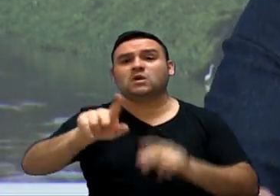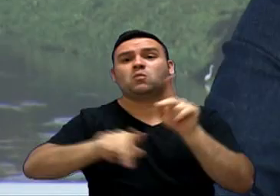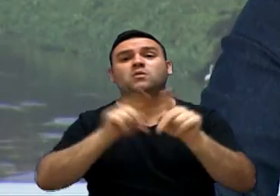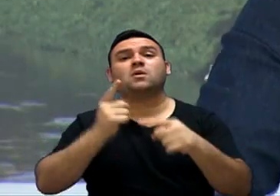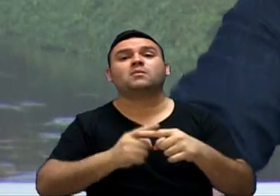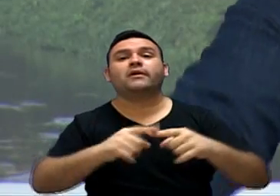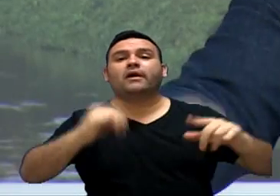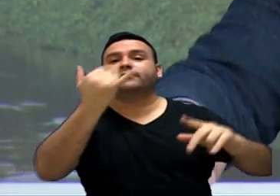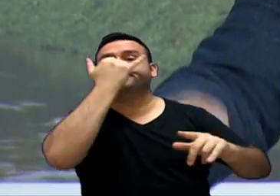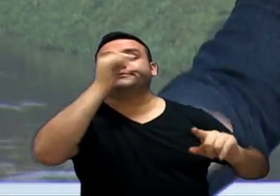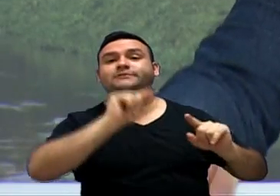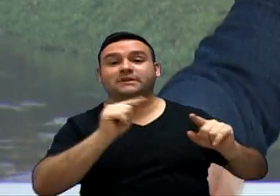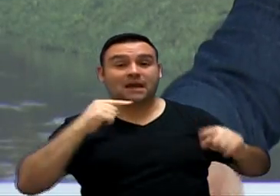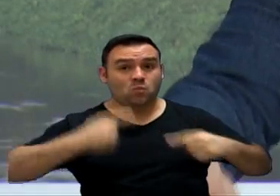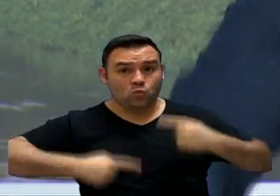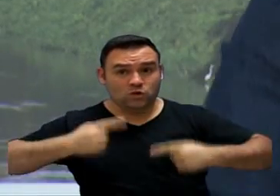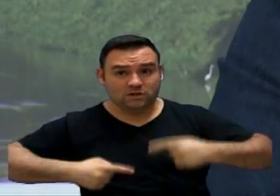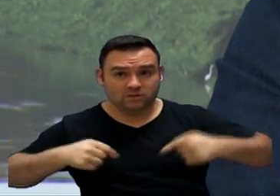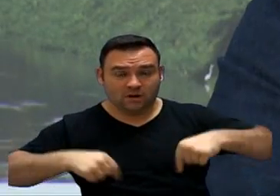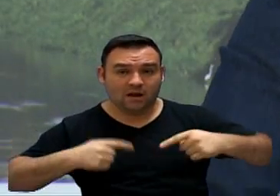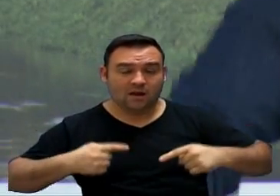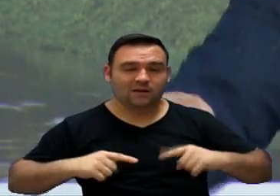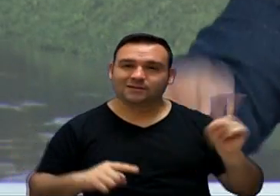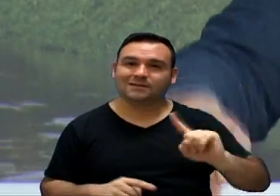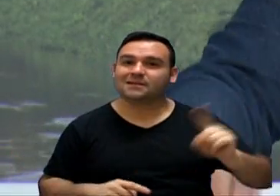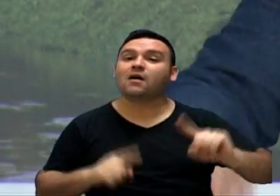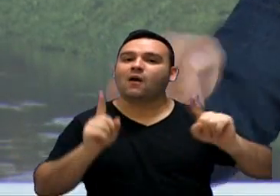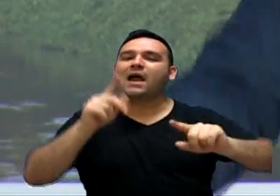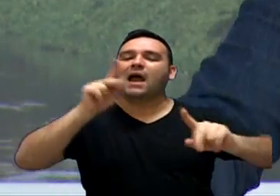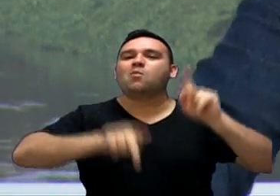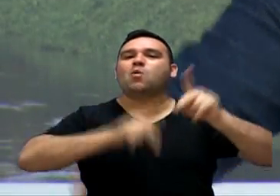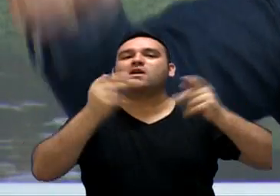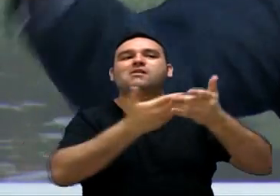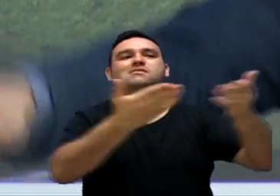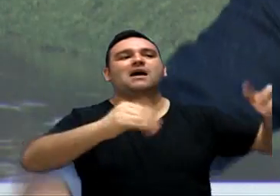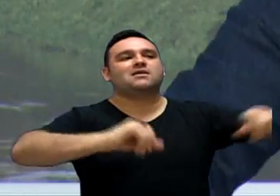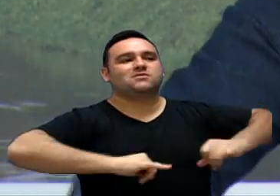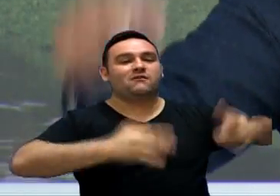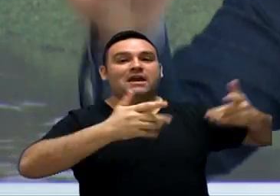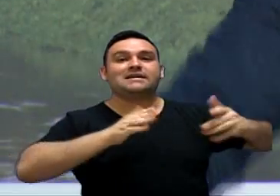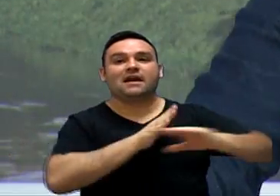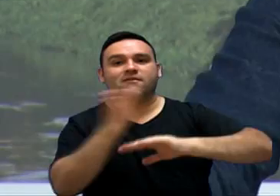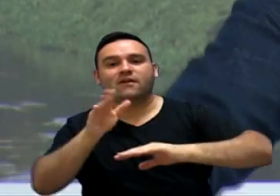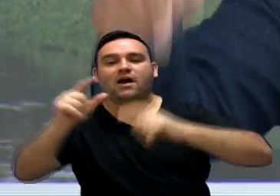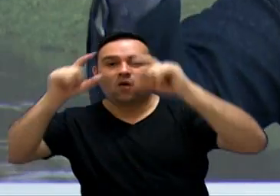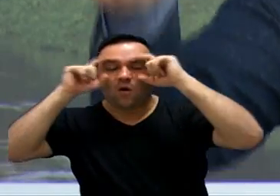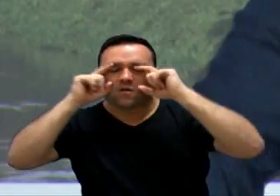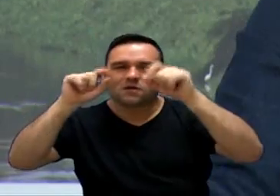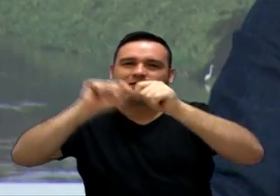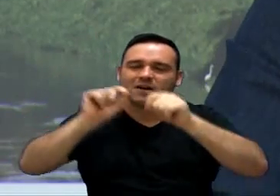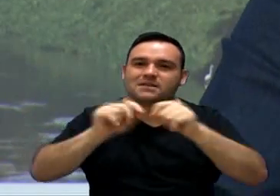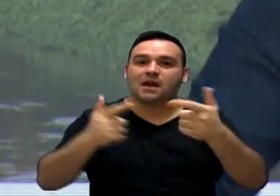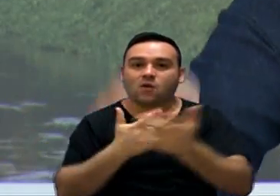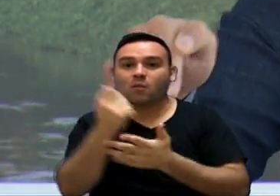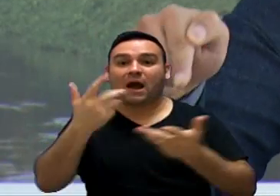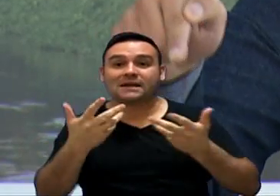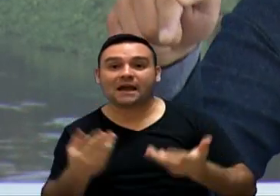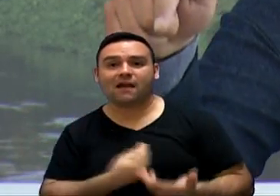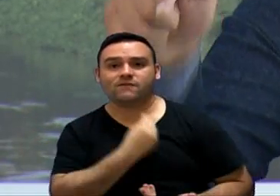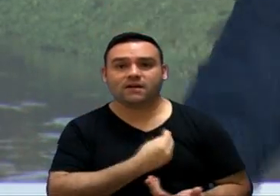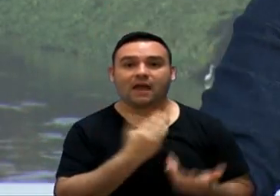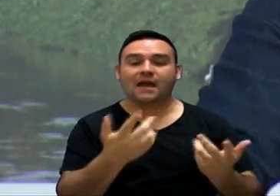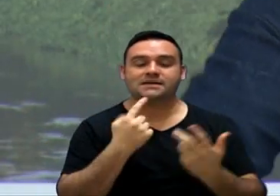quem sofre não é político que está aqui discursando contra, não. Quem sofre é a população que está lá fora, que quer entrar na ótica, quer fazer óculos, quer viver, quer